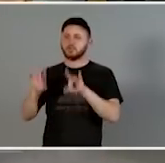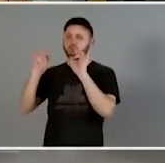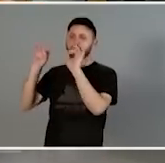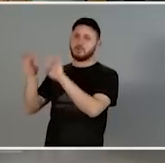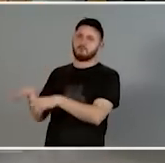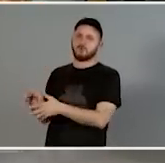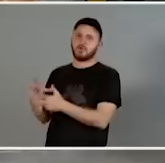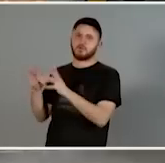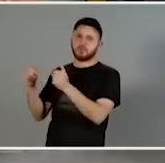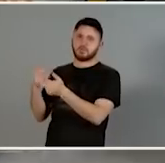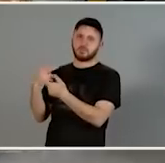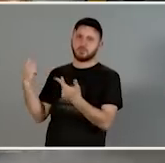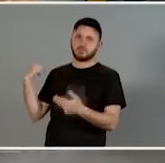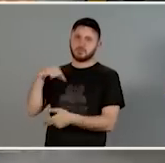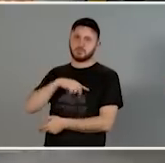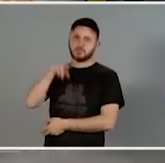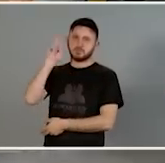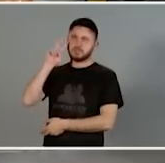dá.